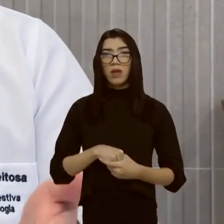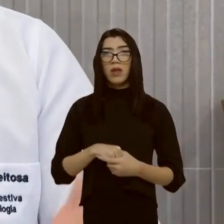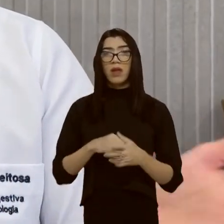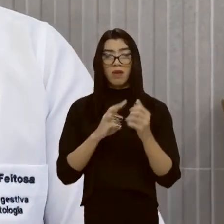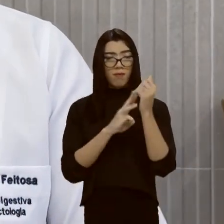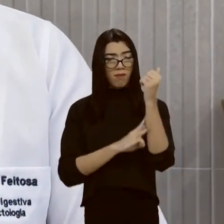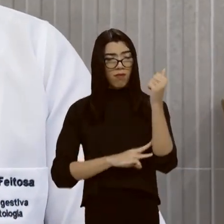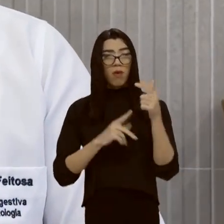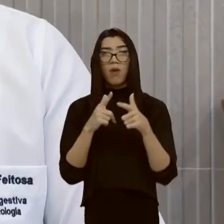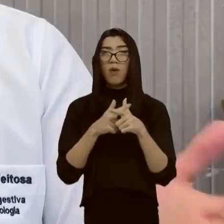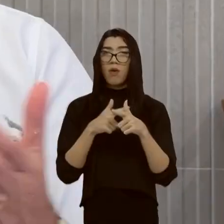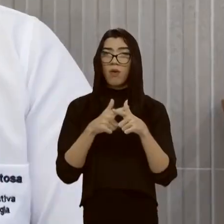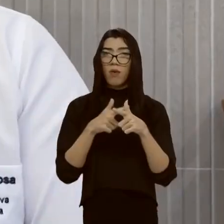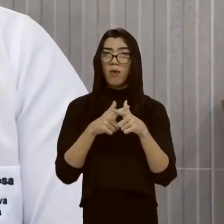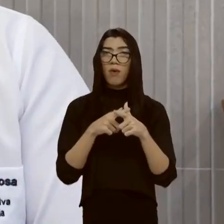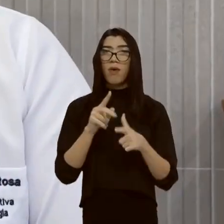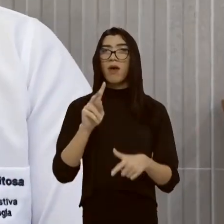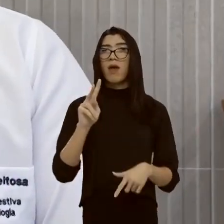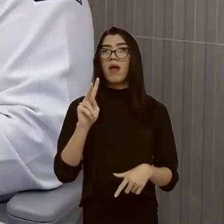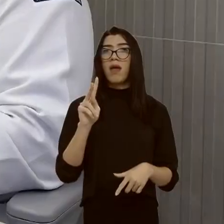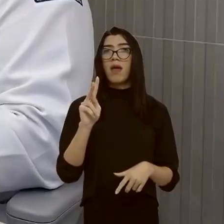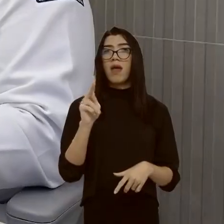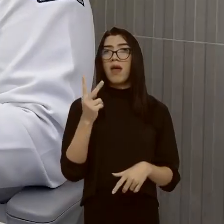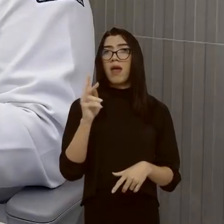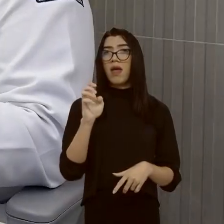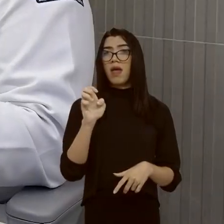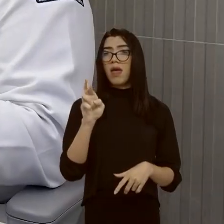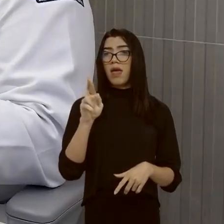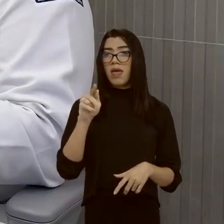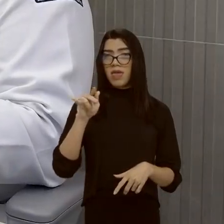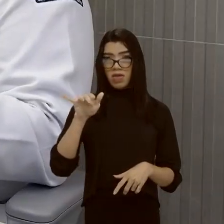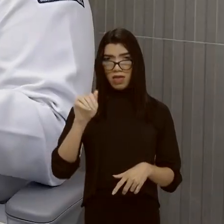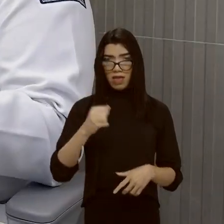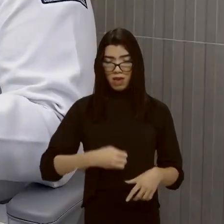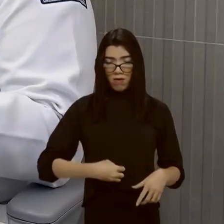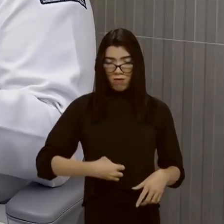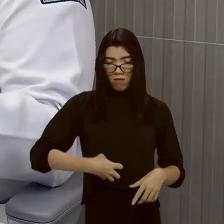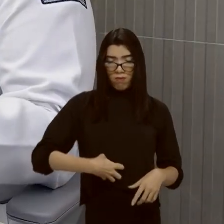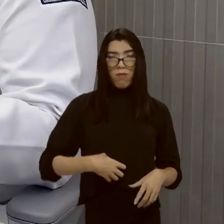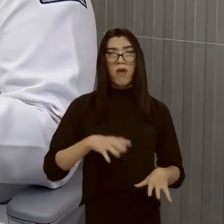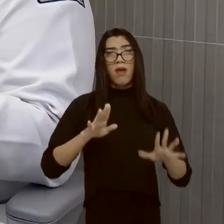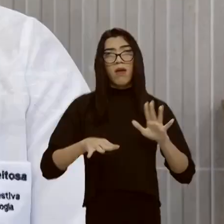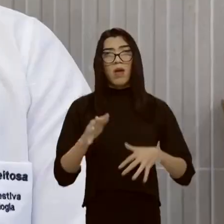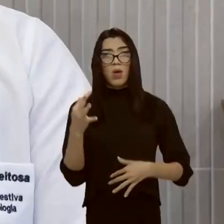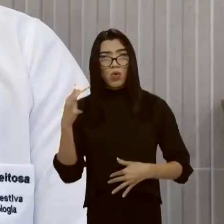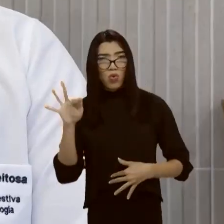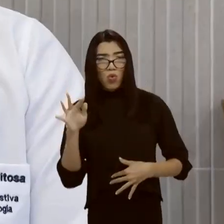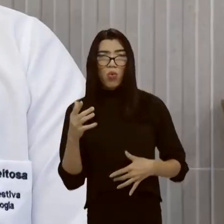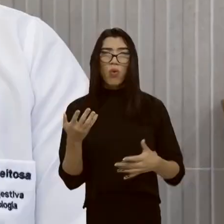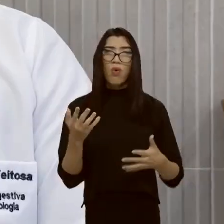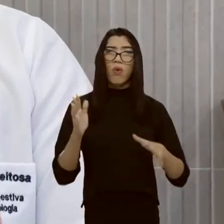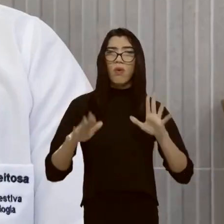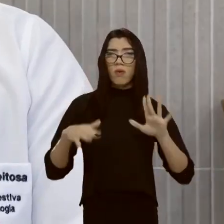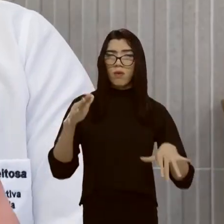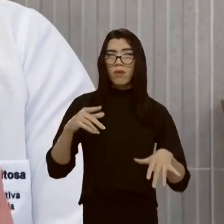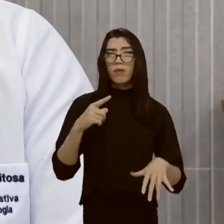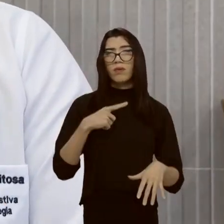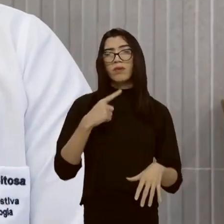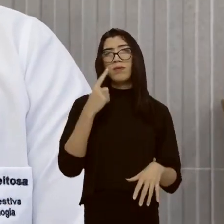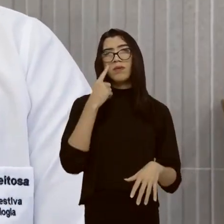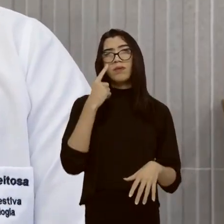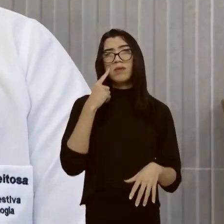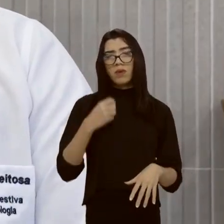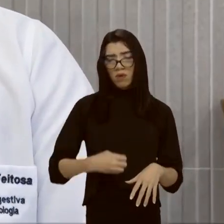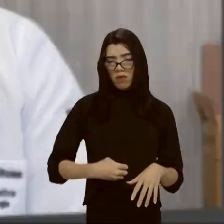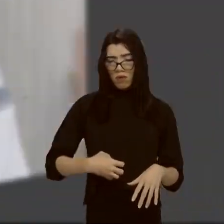origem adquirida ou hereditária. Às vezes o paciente só sente um dor, um desconforto, faz aquele formato de uma